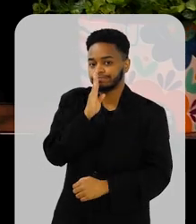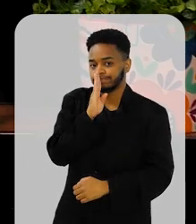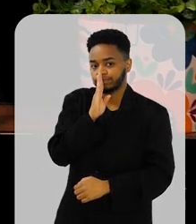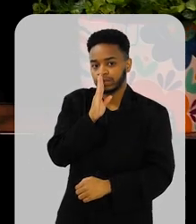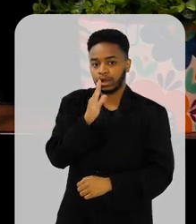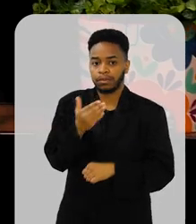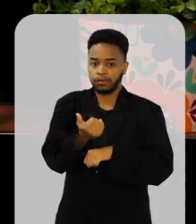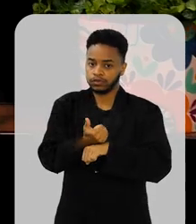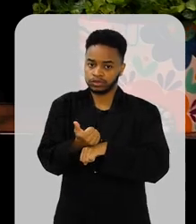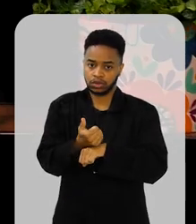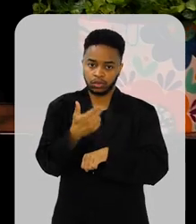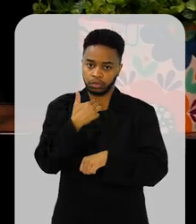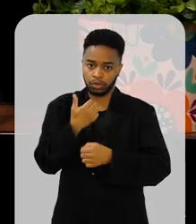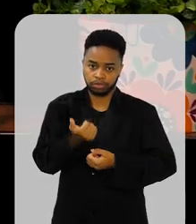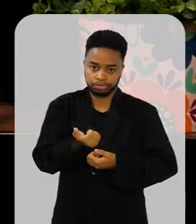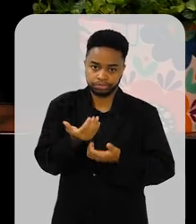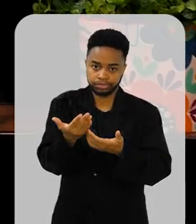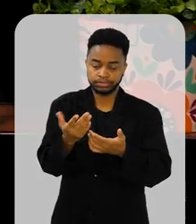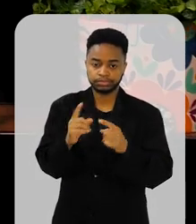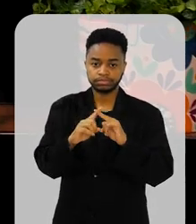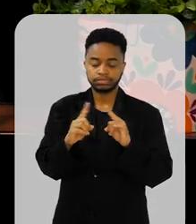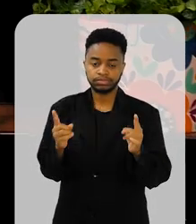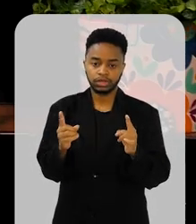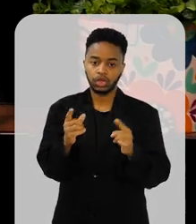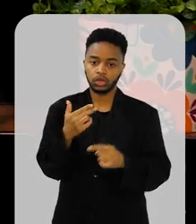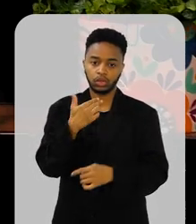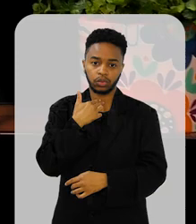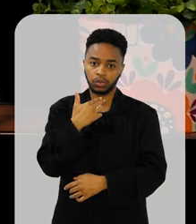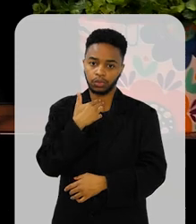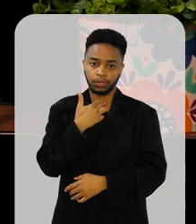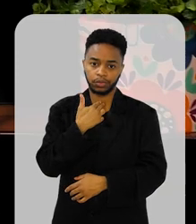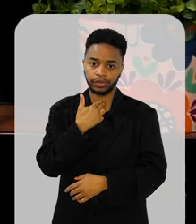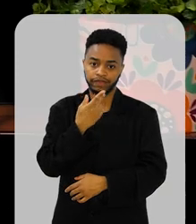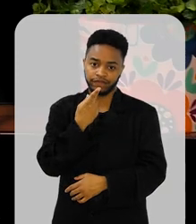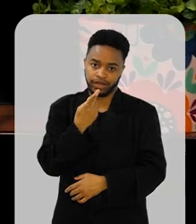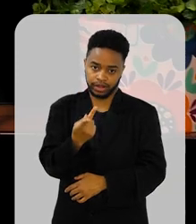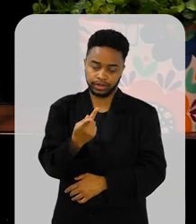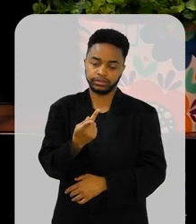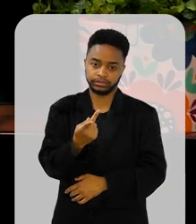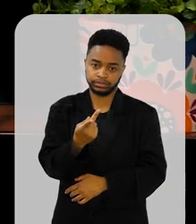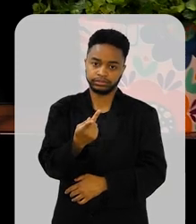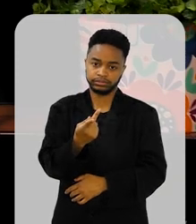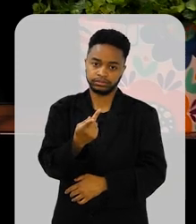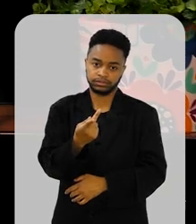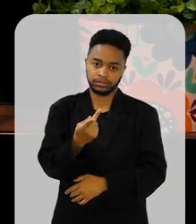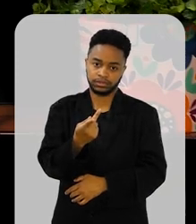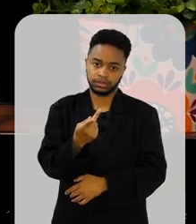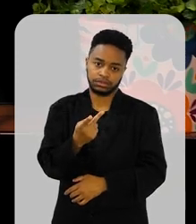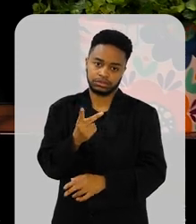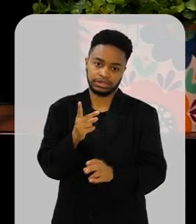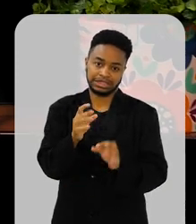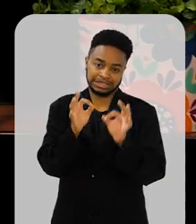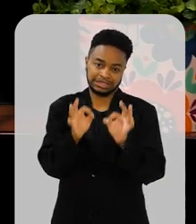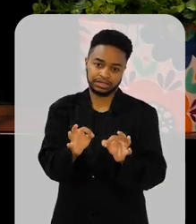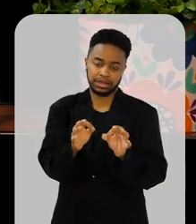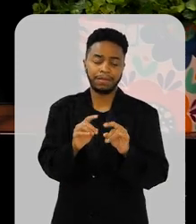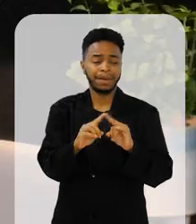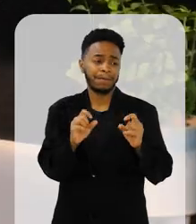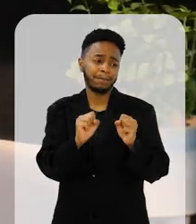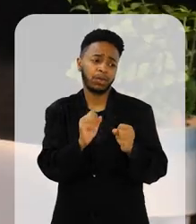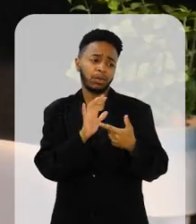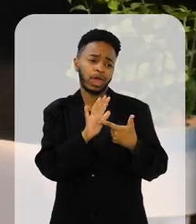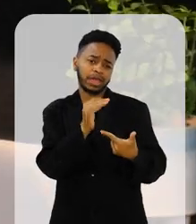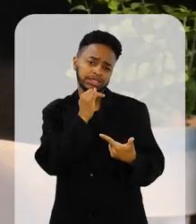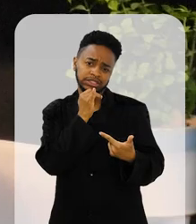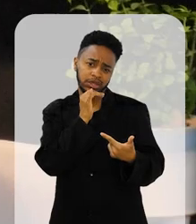sigilo profissional, então nós não podemos, assim, falar diretamente do caso. Não, mas pode pelo